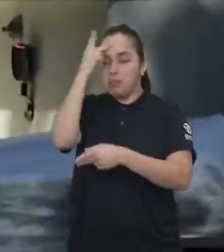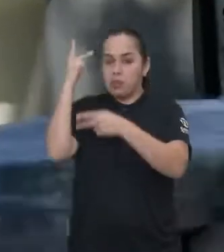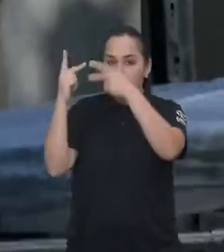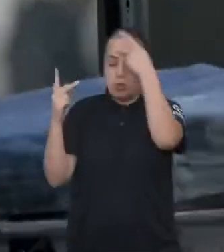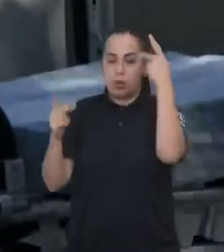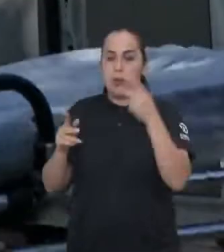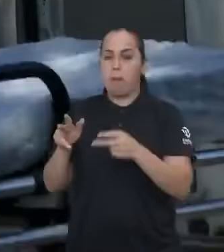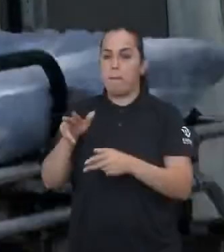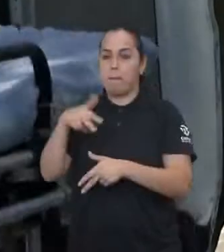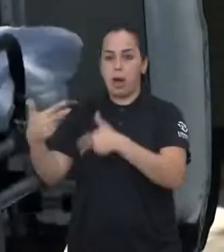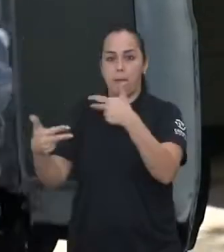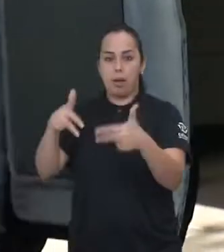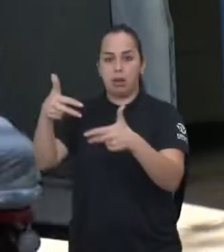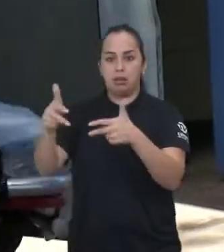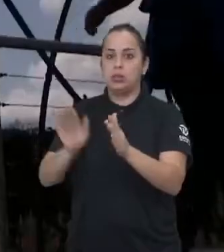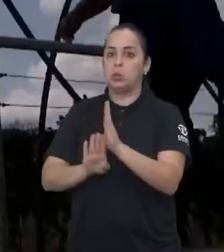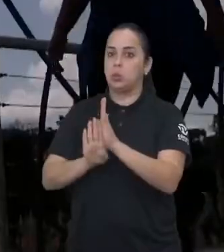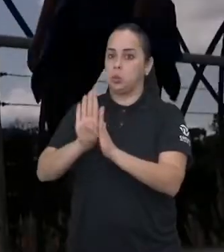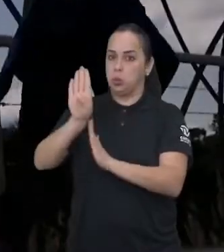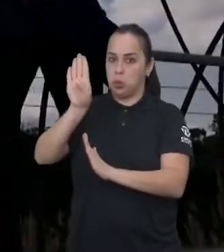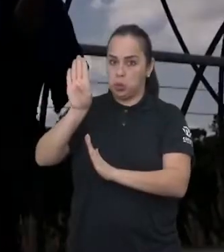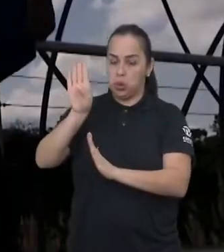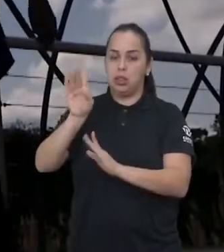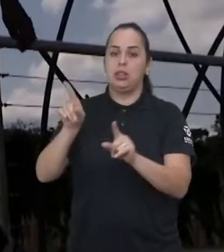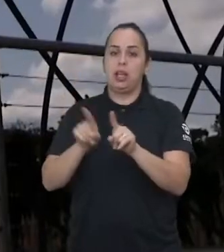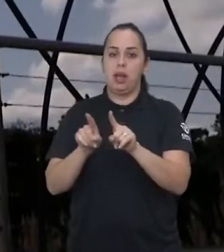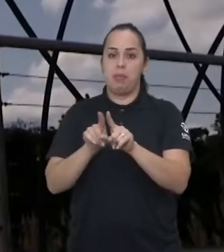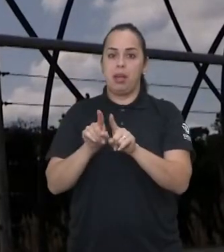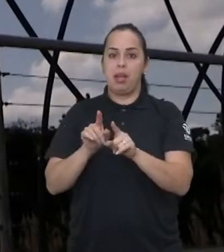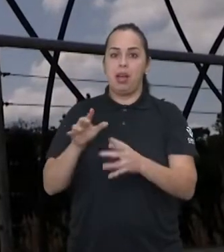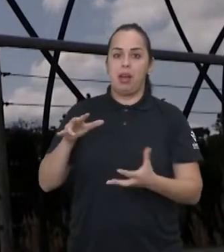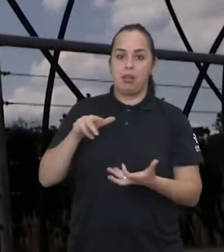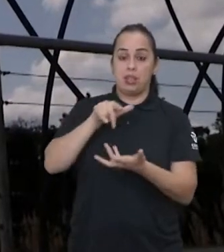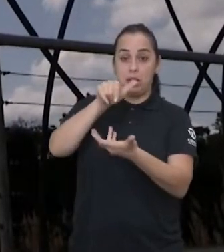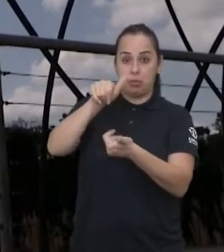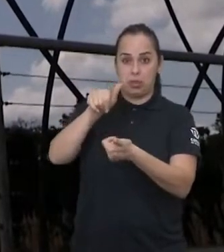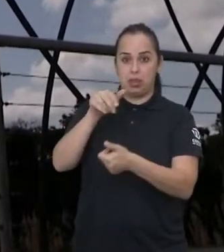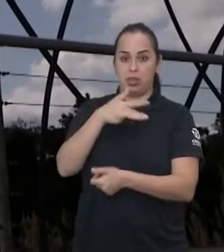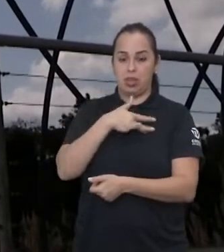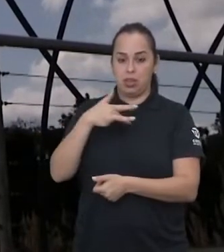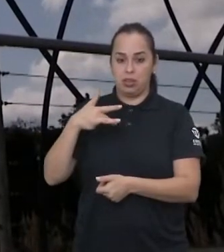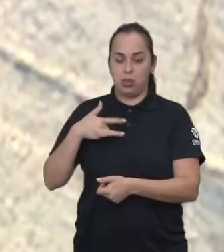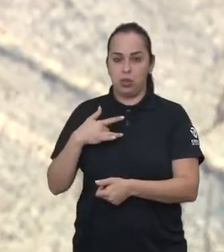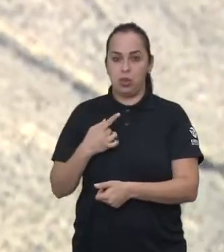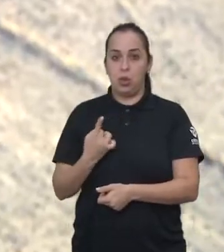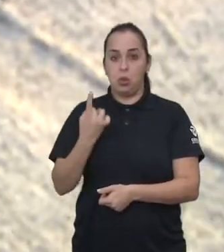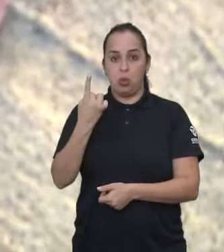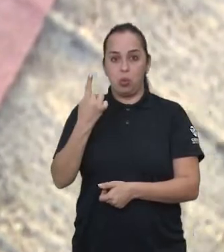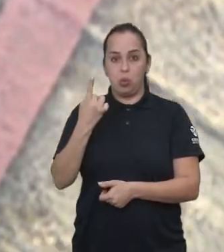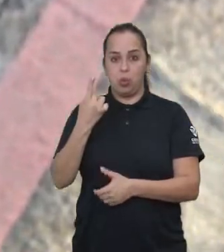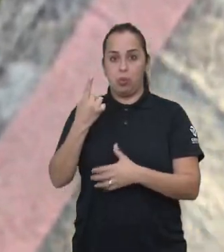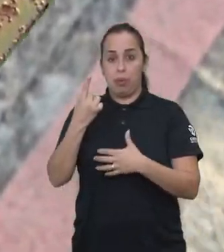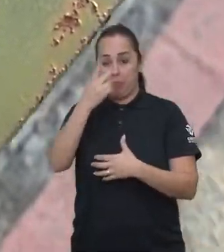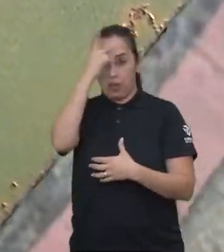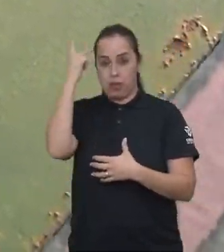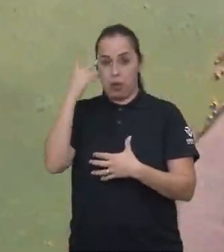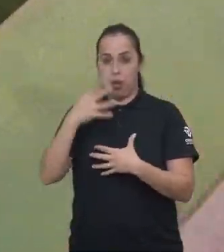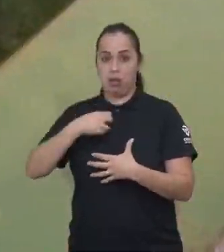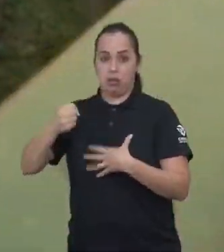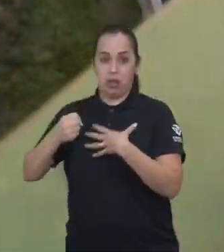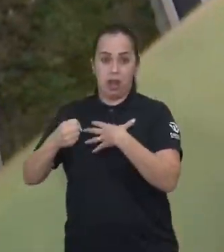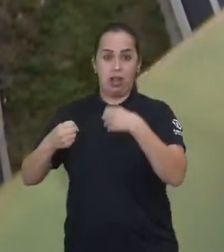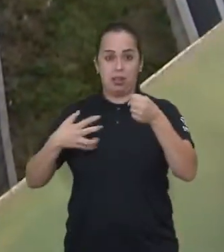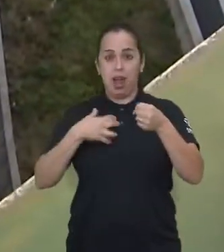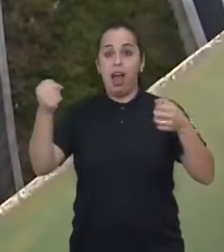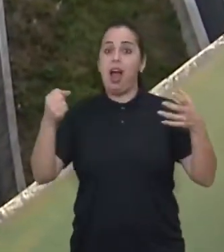de casos tem aumentado nos últimos anos segundo os dados da Organização Mundial de Saúde um suicídio acontece